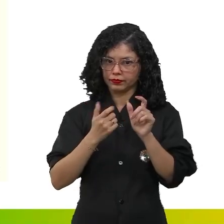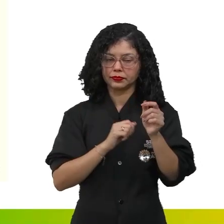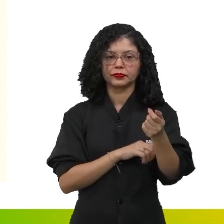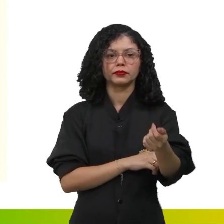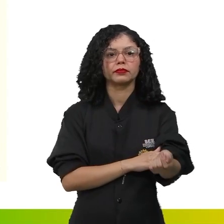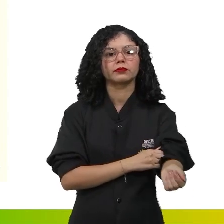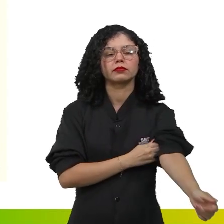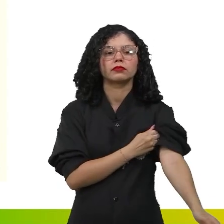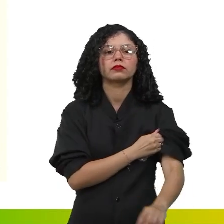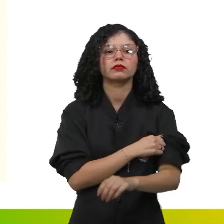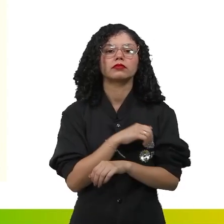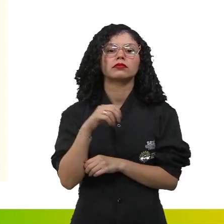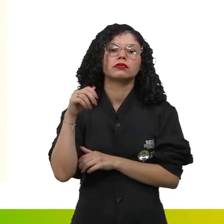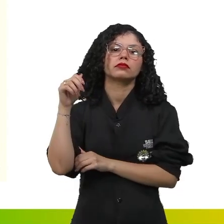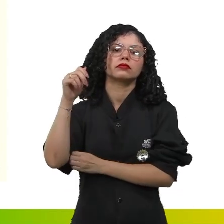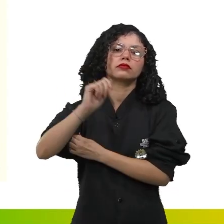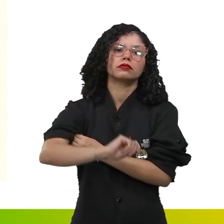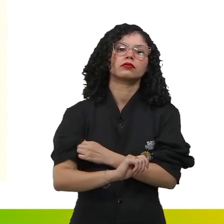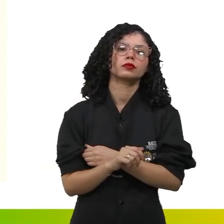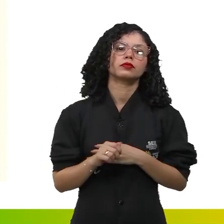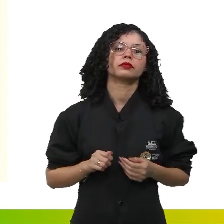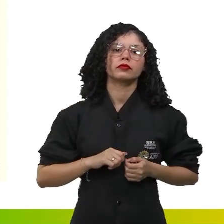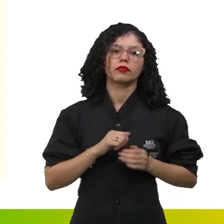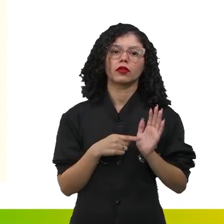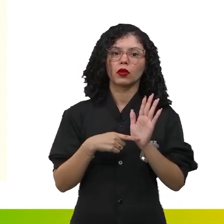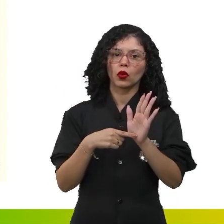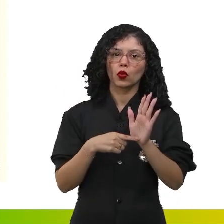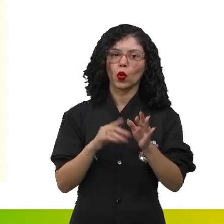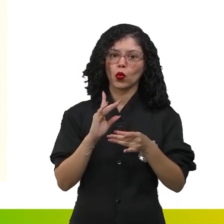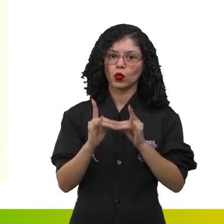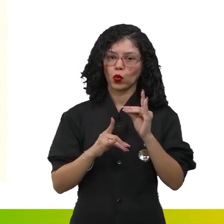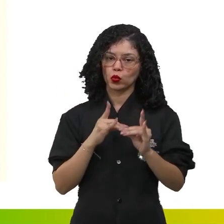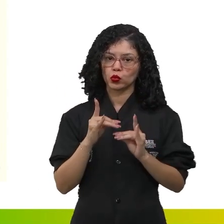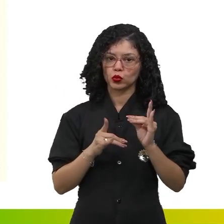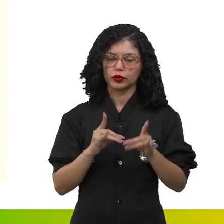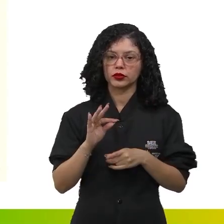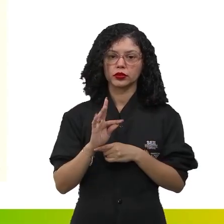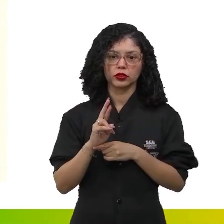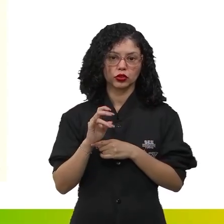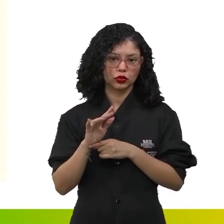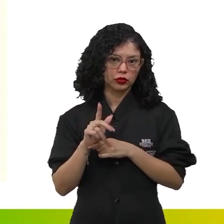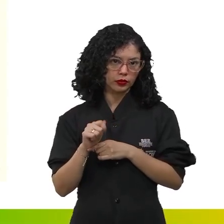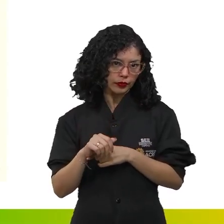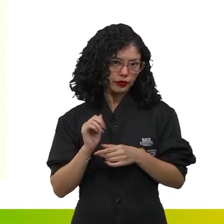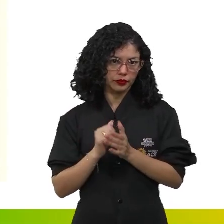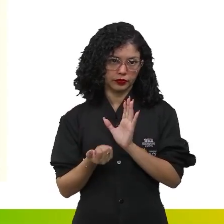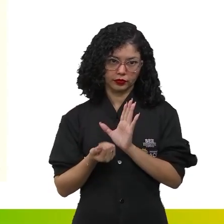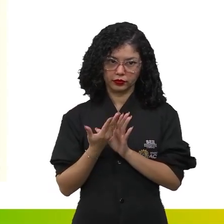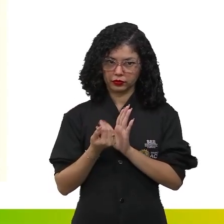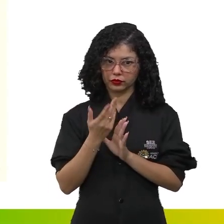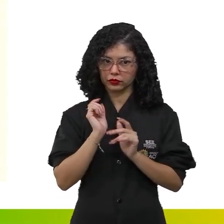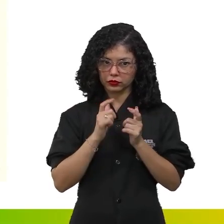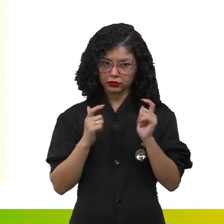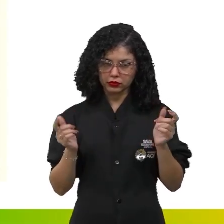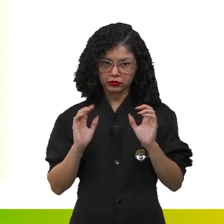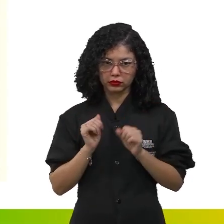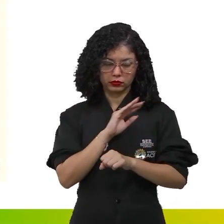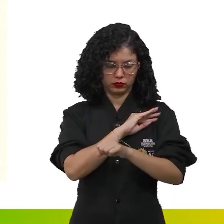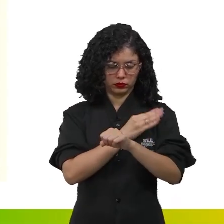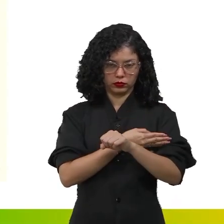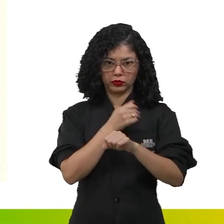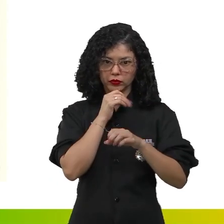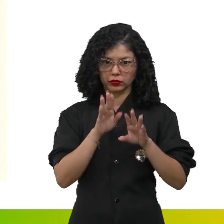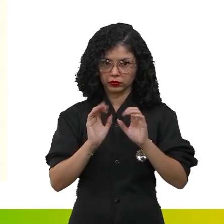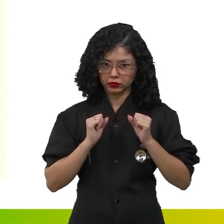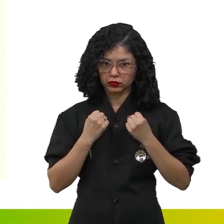ó, são substâncias sintéticas que imitam o hormônio testosterona, estimulando o aumento da massa muscular e